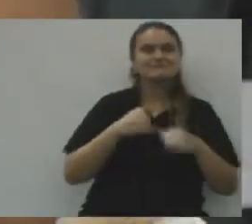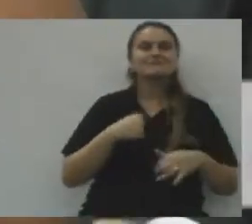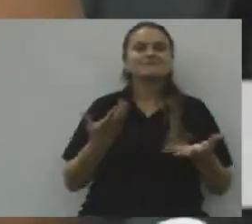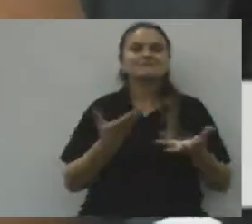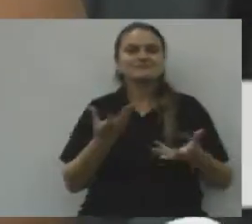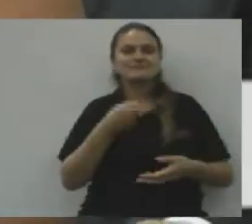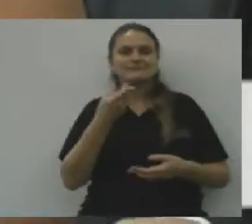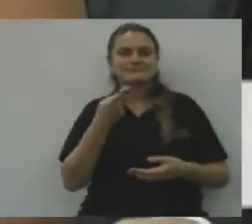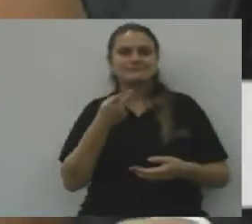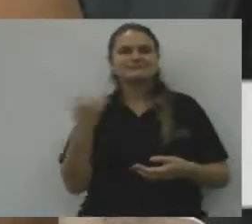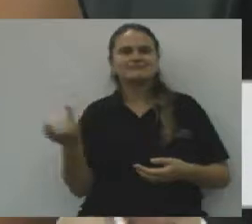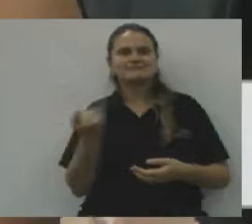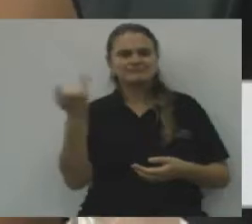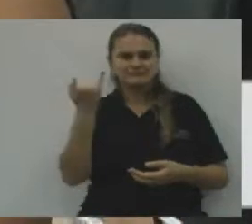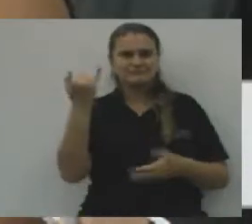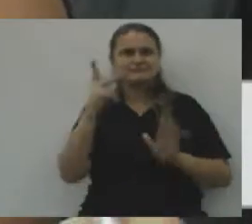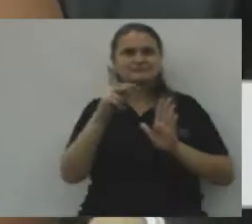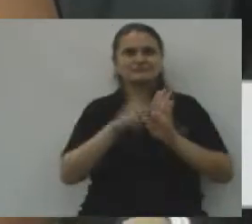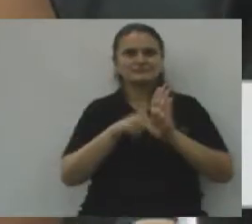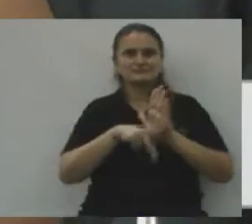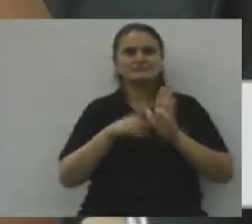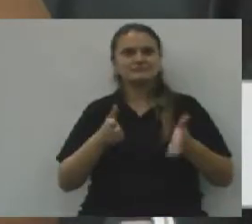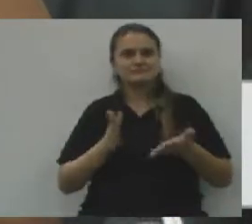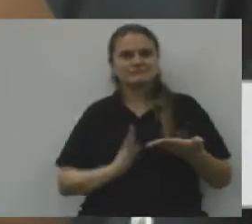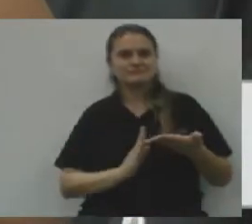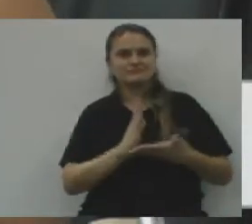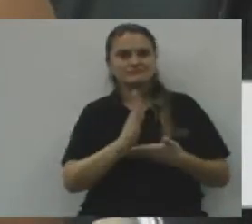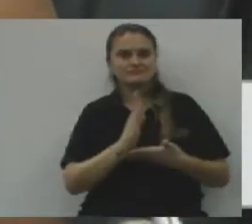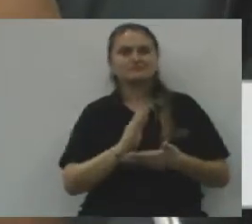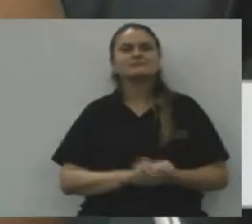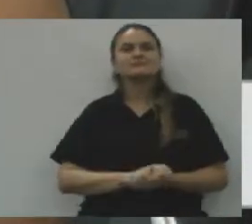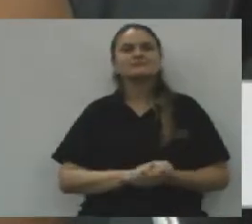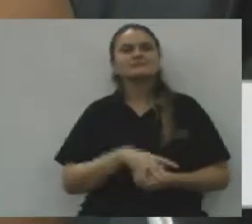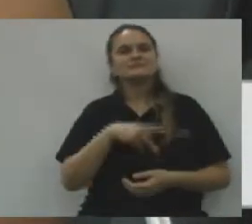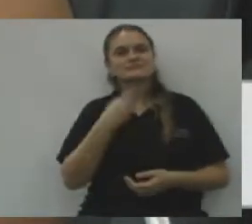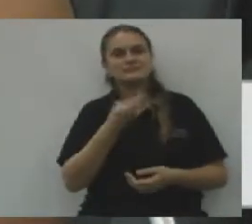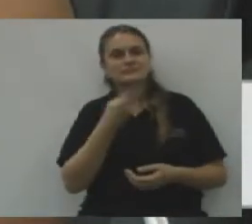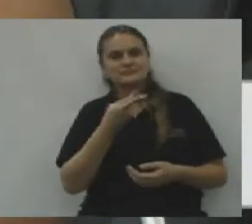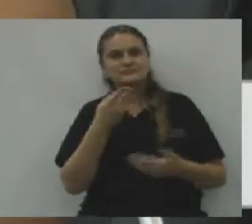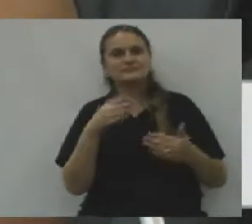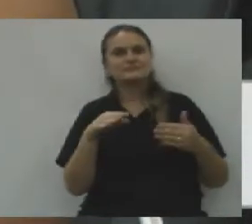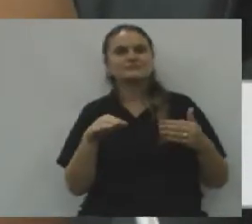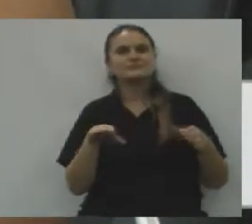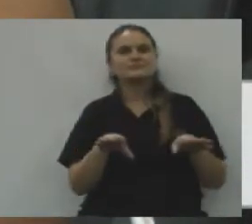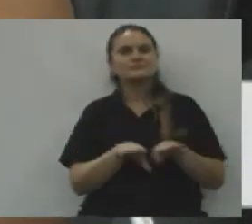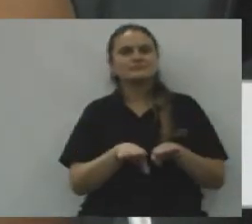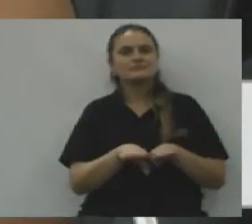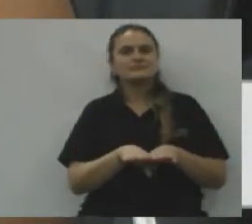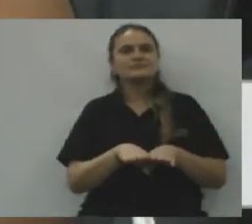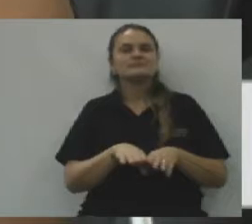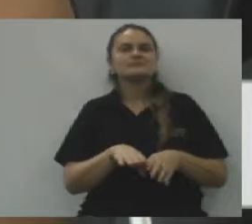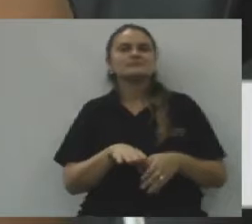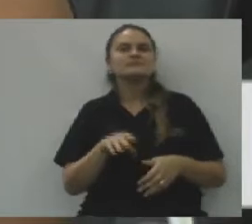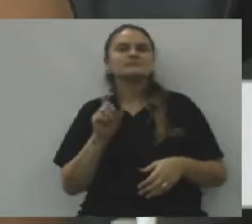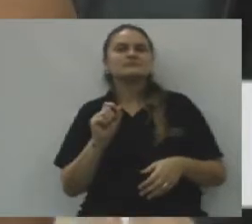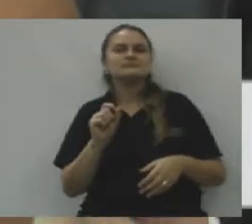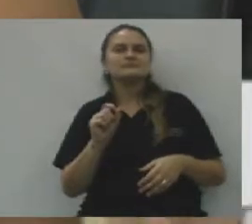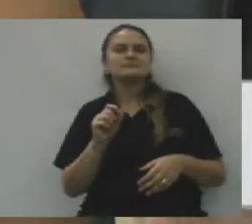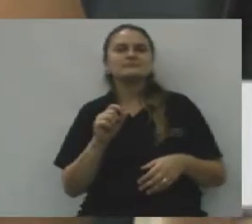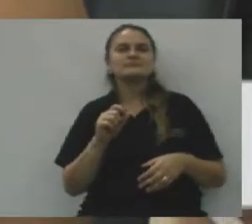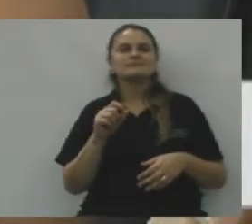da importante projeto que foi aprovado hoje e falar também que, de um